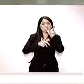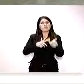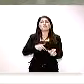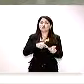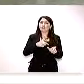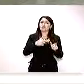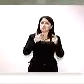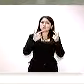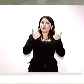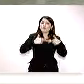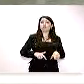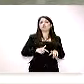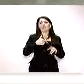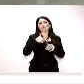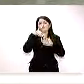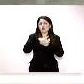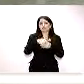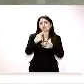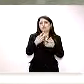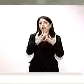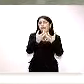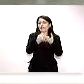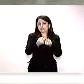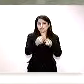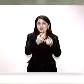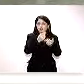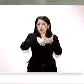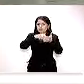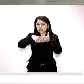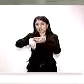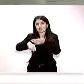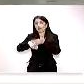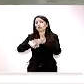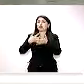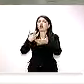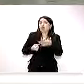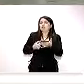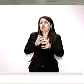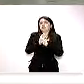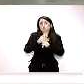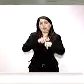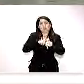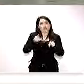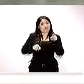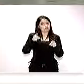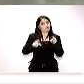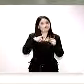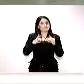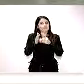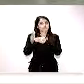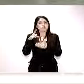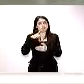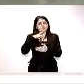prestaram voto pelo provimento a fim de considerar regular as contratações por prazo determinado procedendo no respectivo